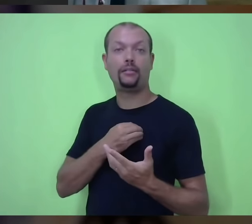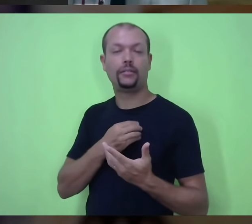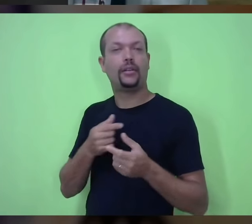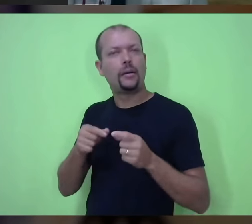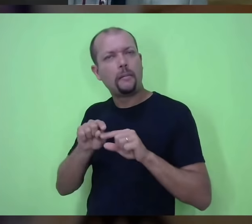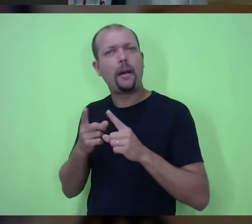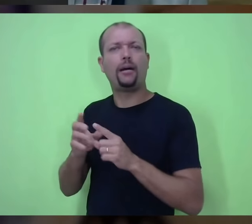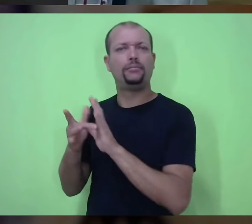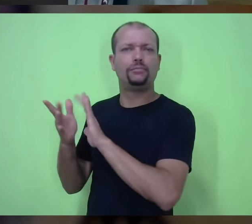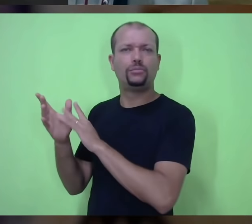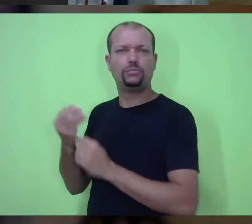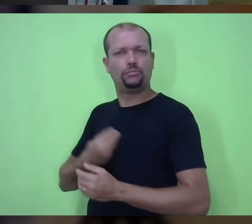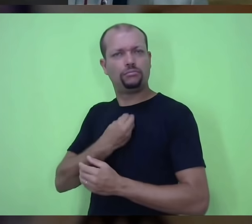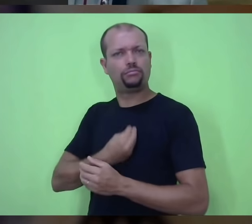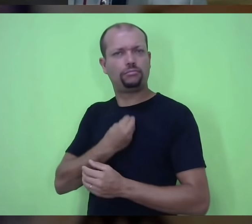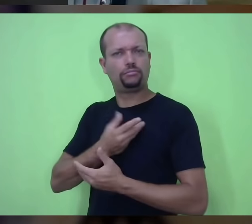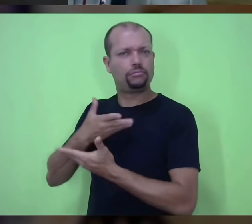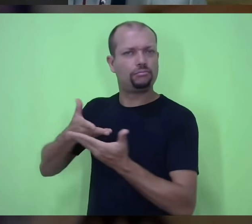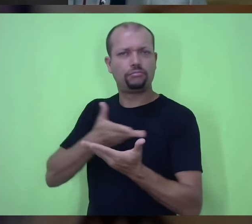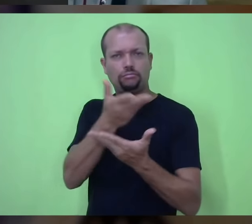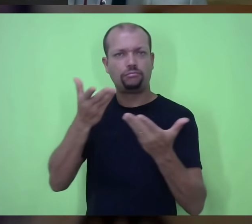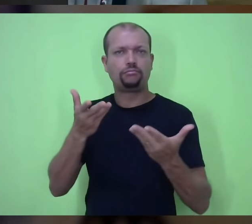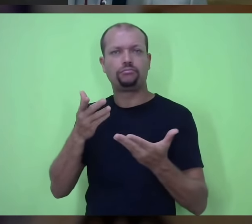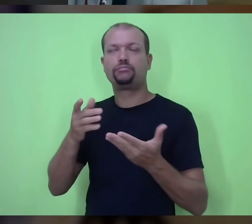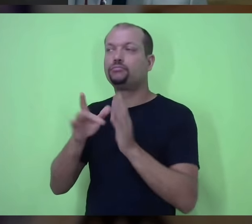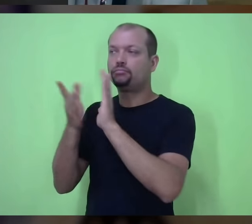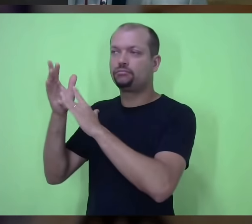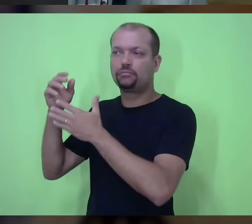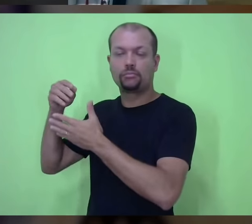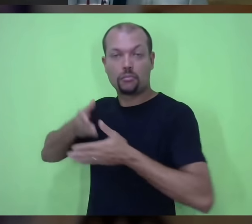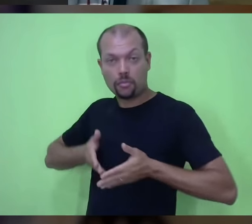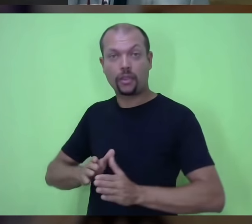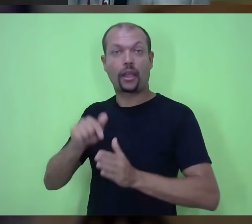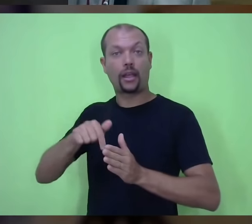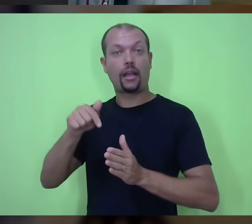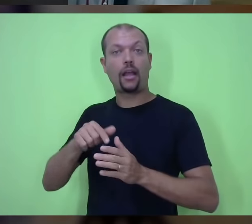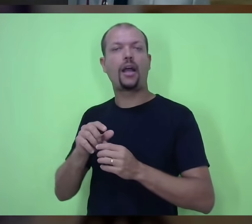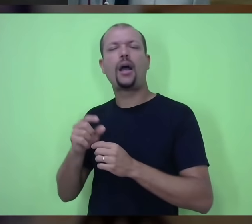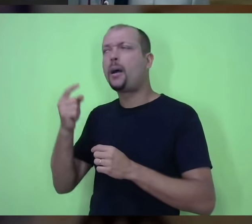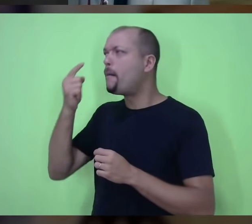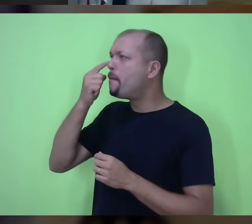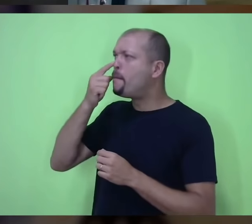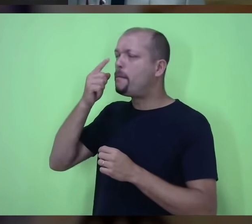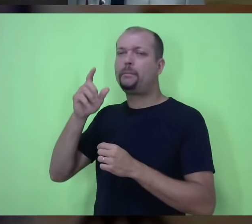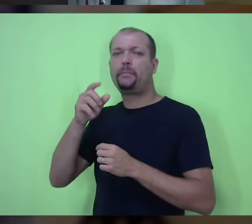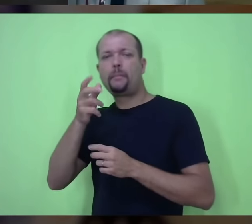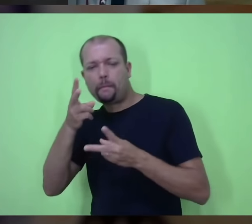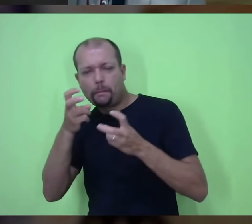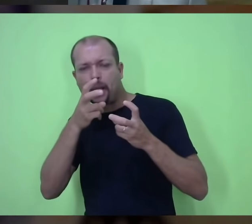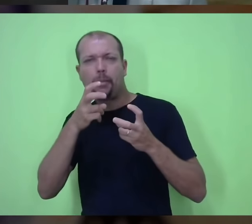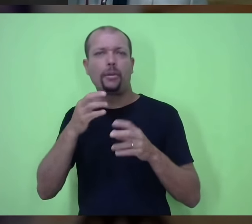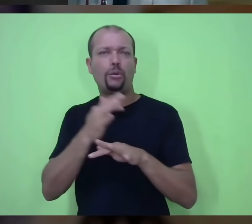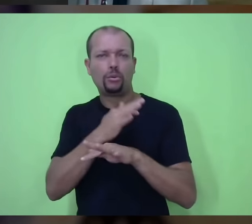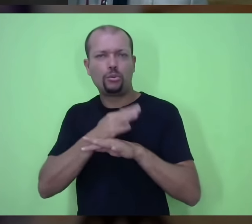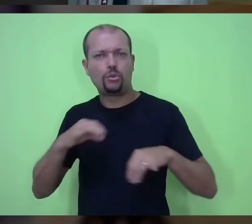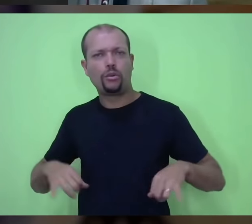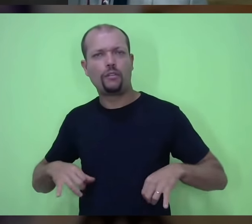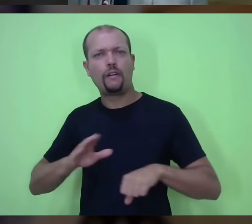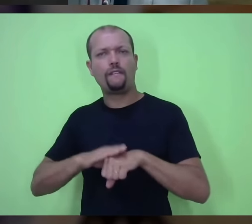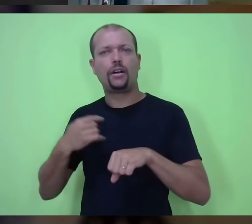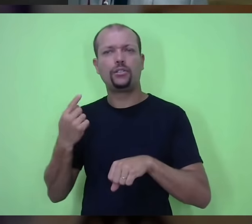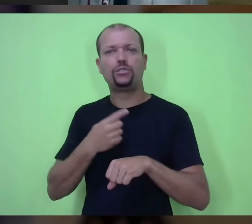Então, é isso, toda essa questão da própria encarnação, da aproximação de Cristo dos sofrimentos humanos, isso só